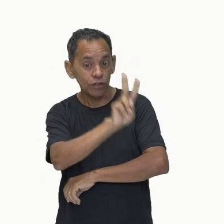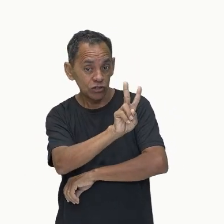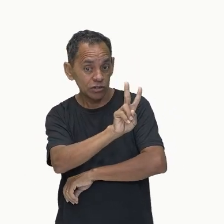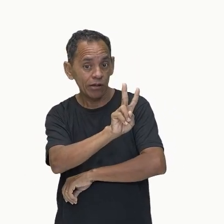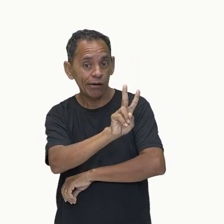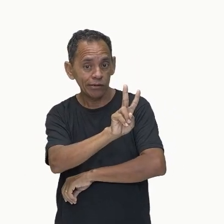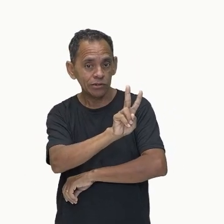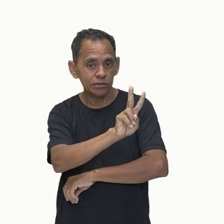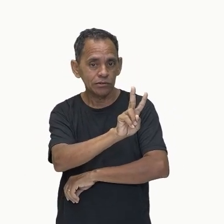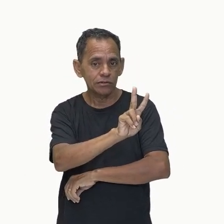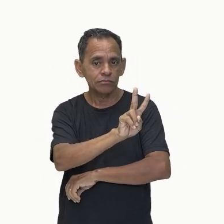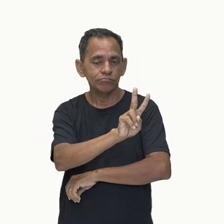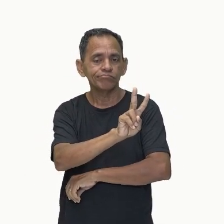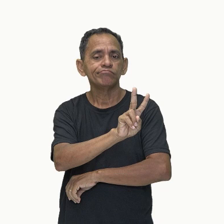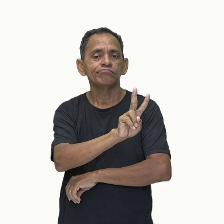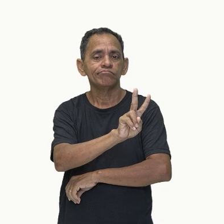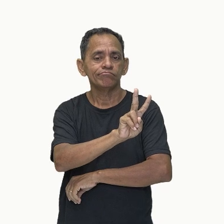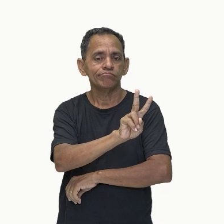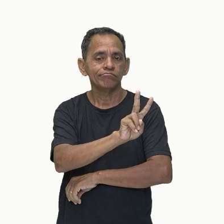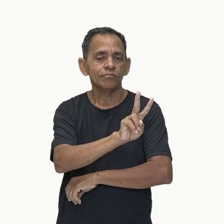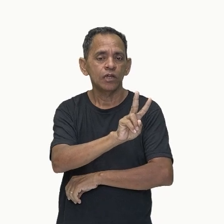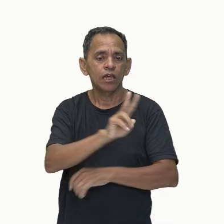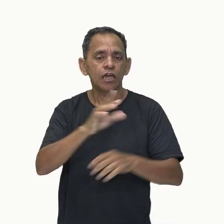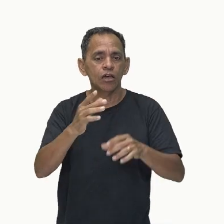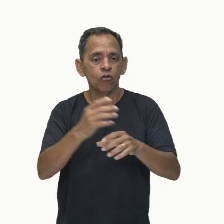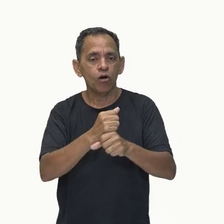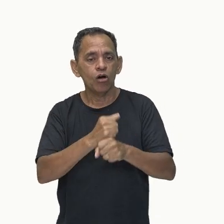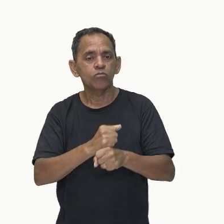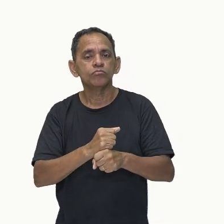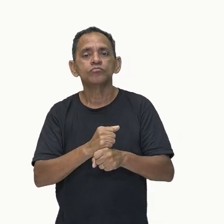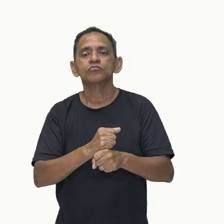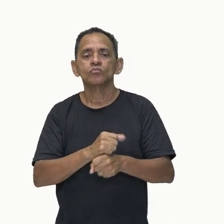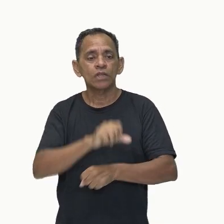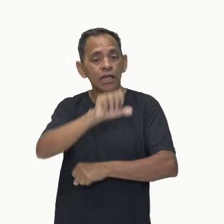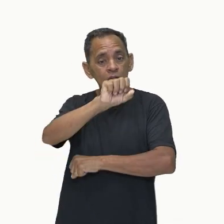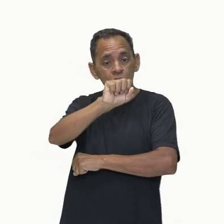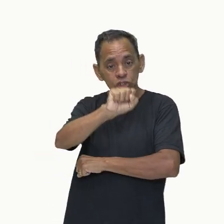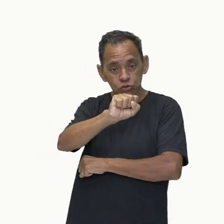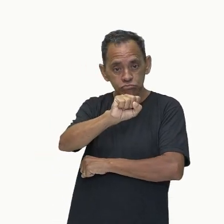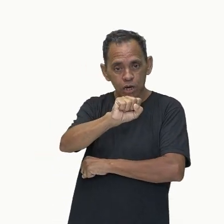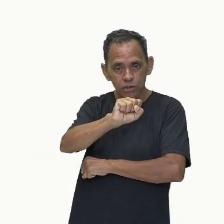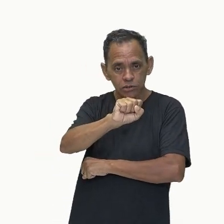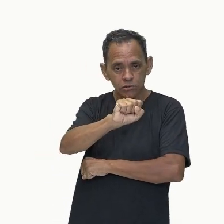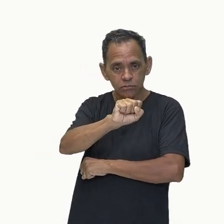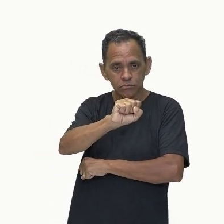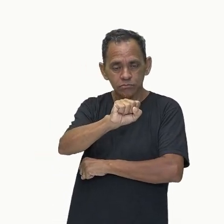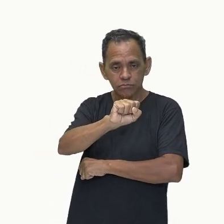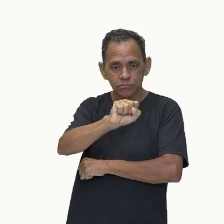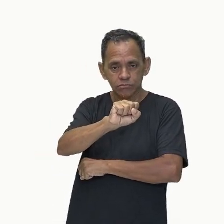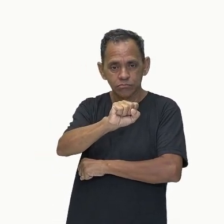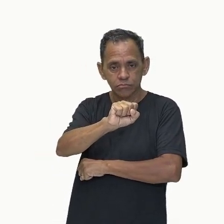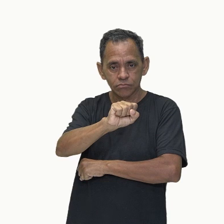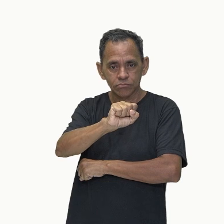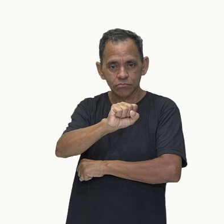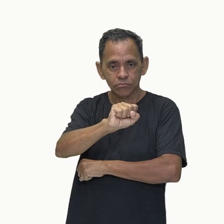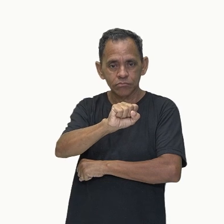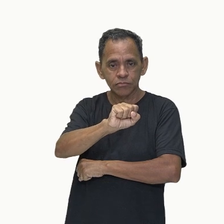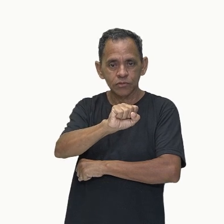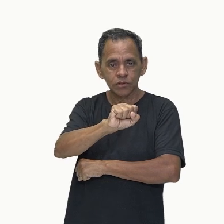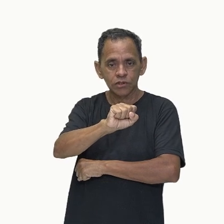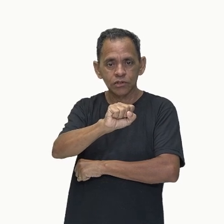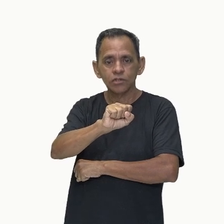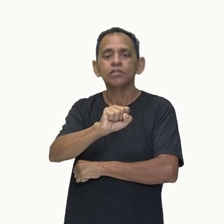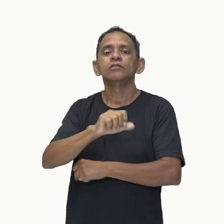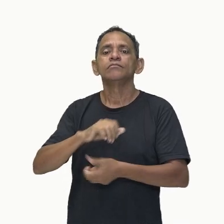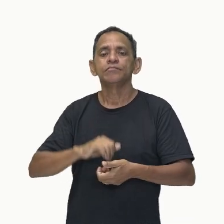é espaço percorrido pelo tempo. E aí, tu pode pegar o quanto